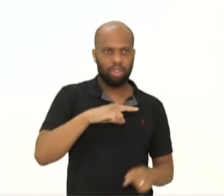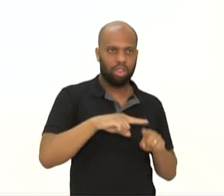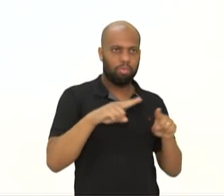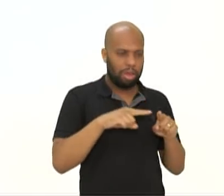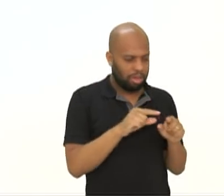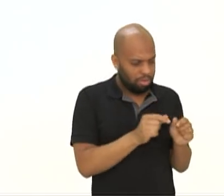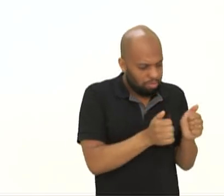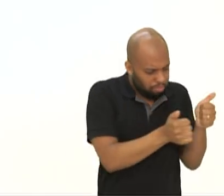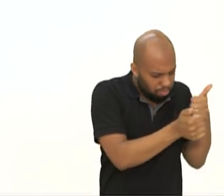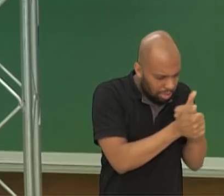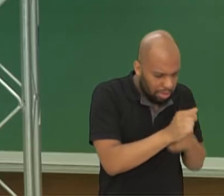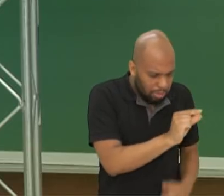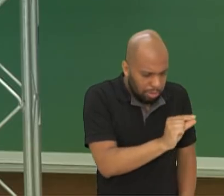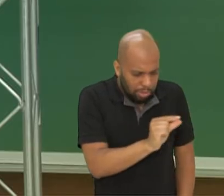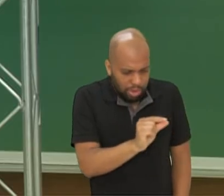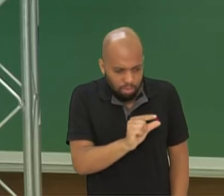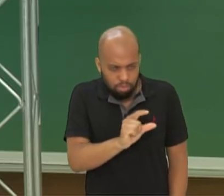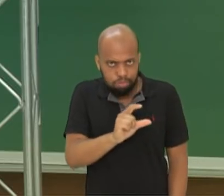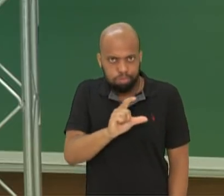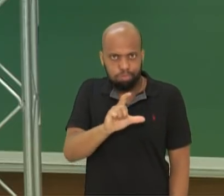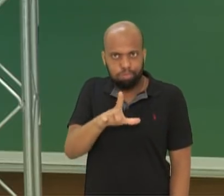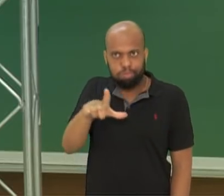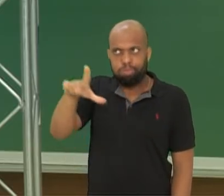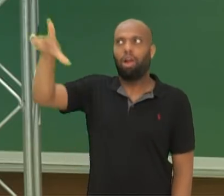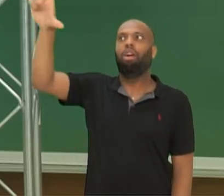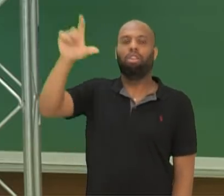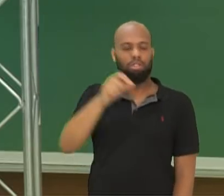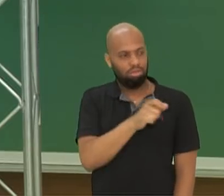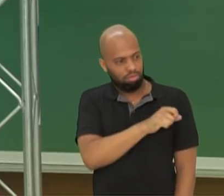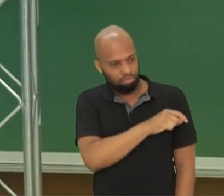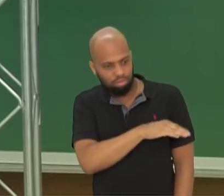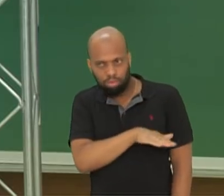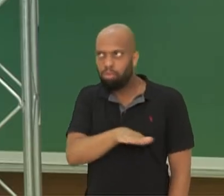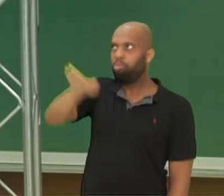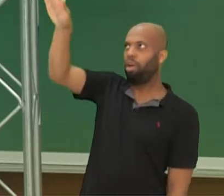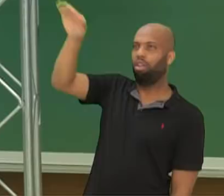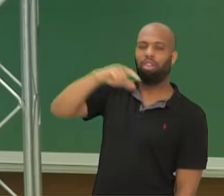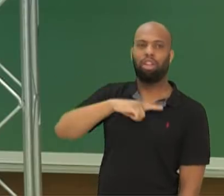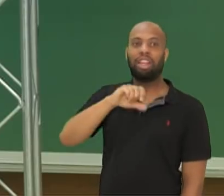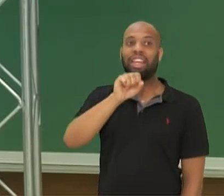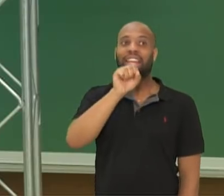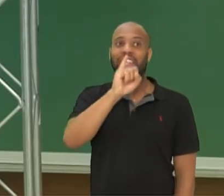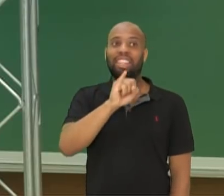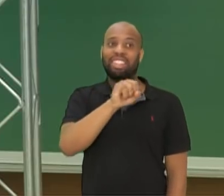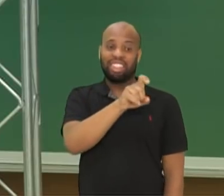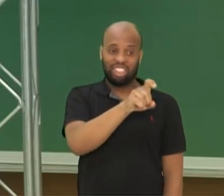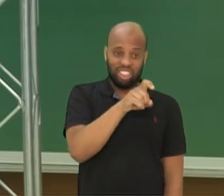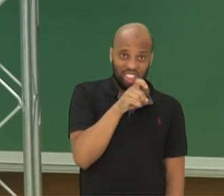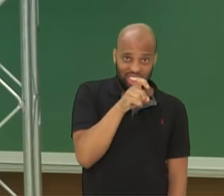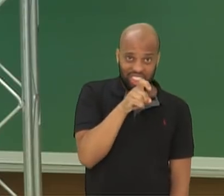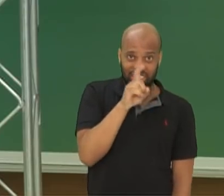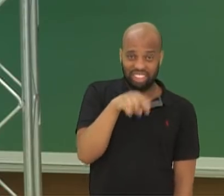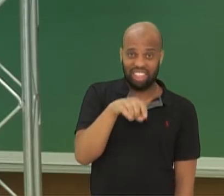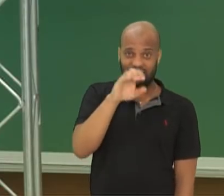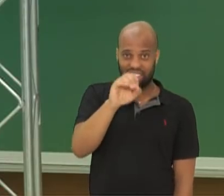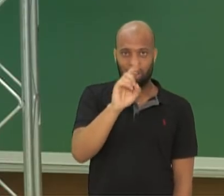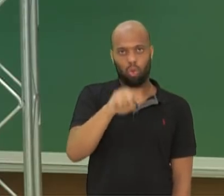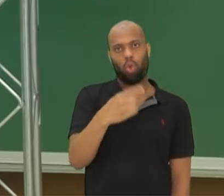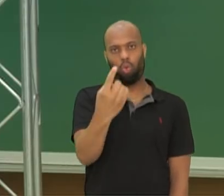muito pequenos, ele vai acrescentando. Quando x é 0, o valor dá 1, porque todo número elevado a 0 é 1,